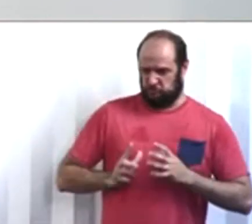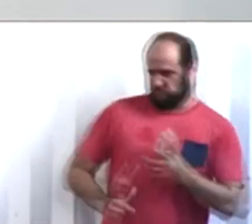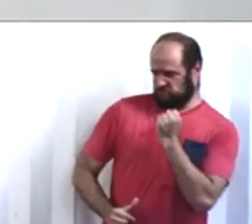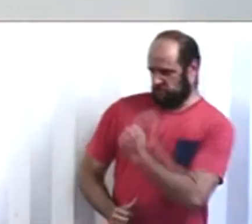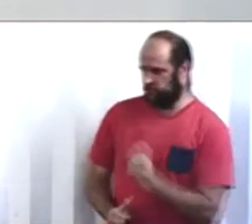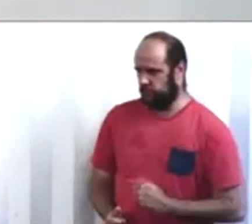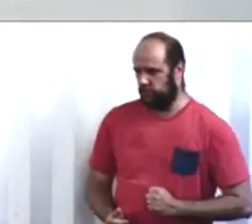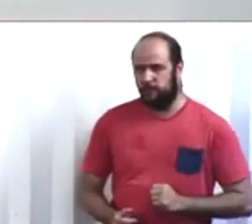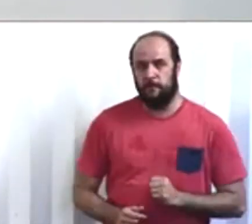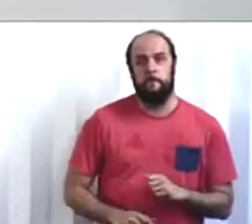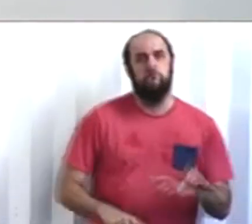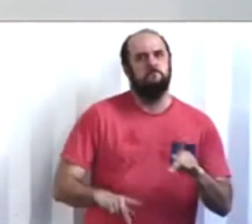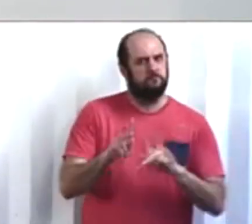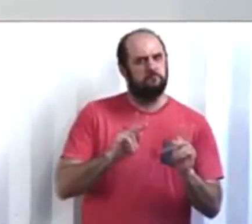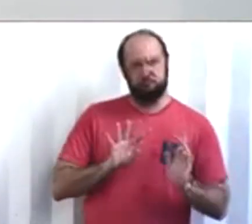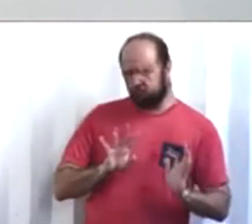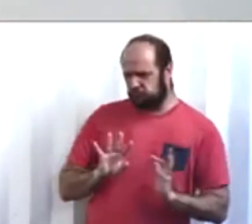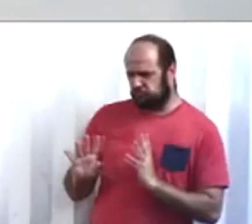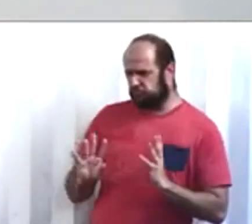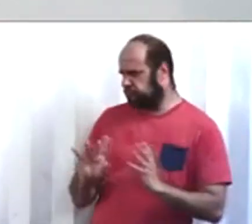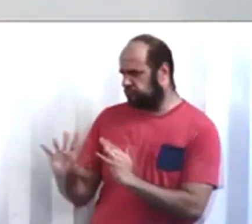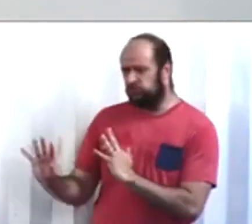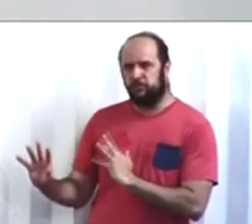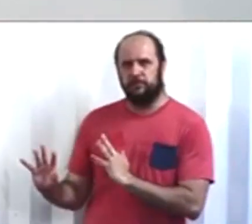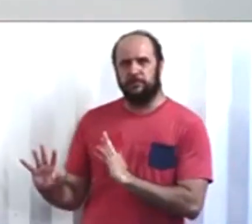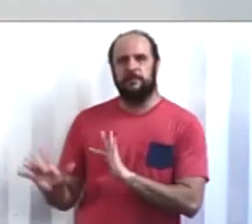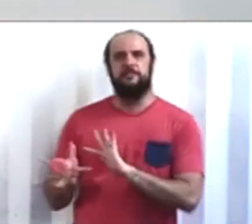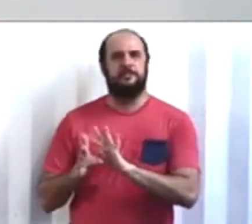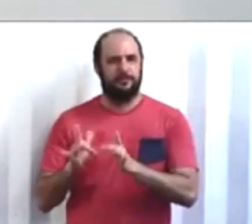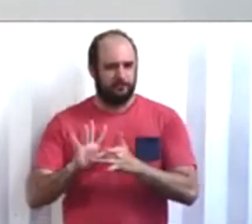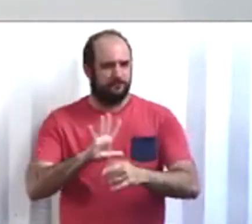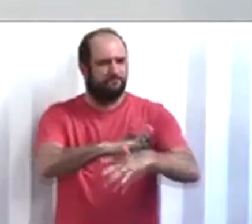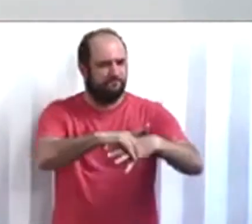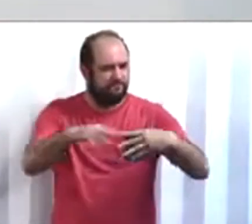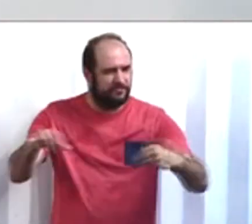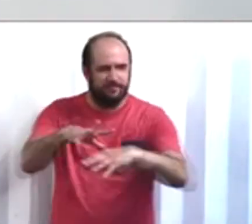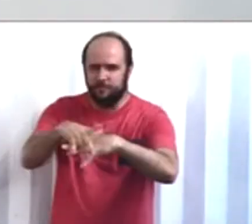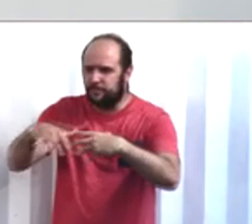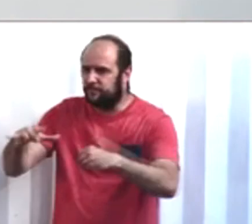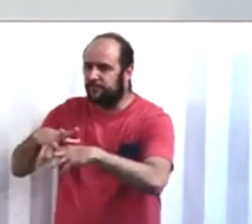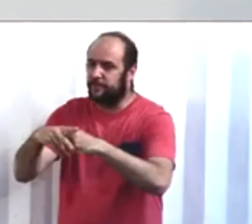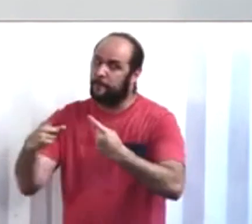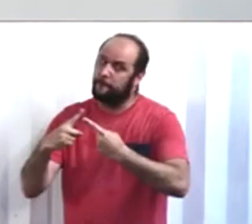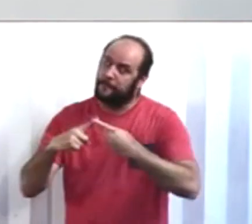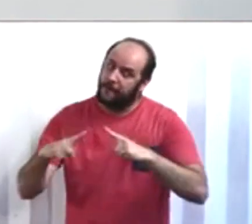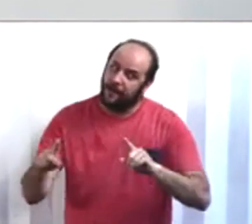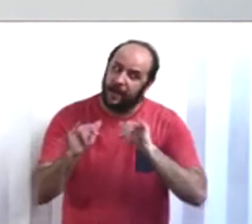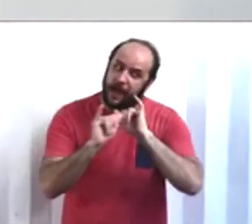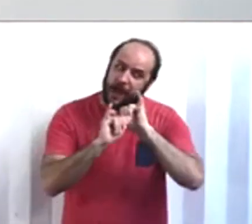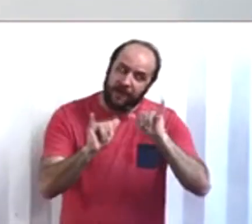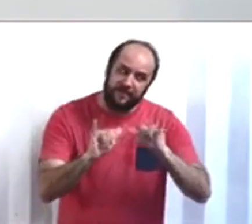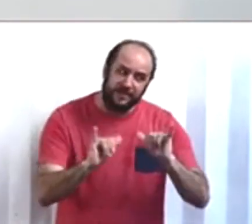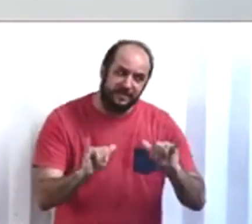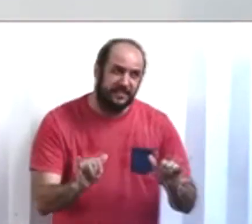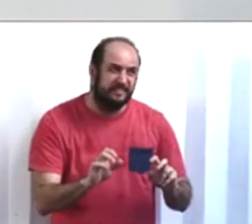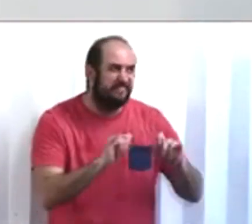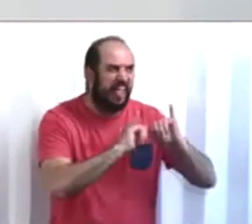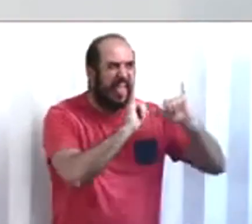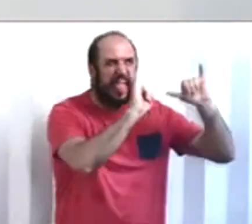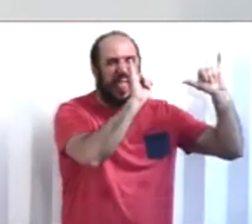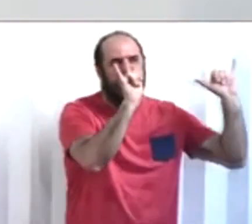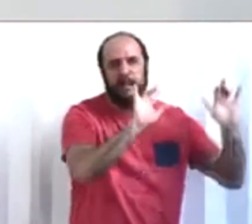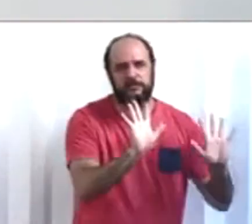o seguiram, diz a palavra, e a todos ele curou, advertindo-lhes, porém, que o não expusessem à